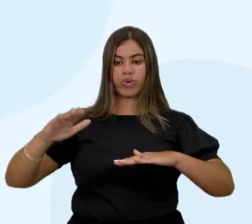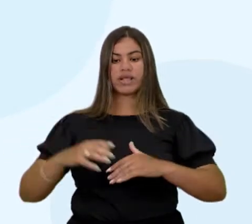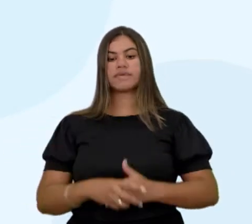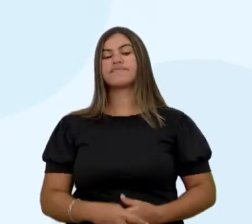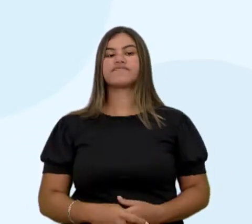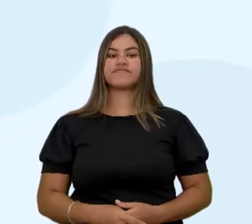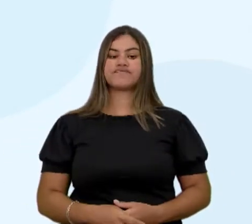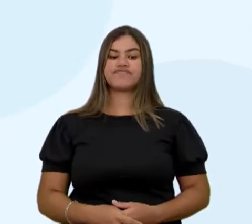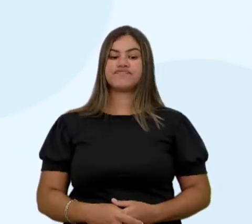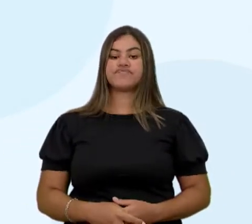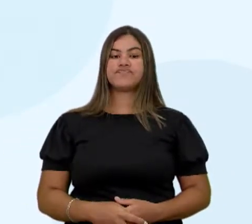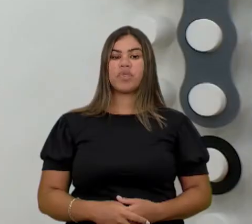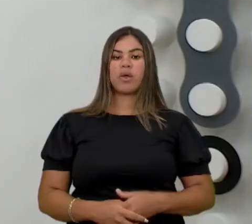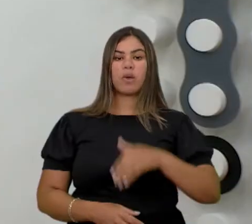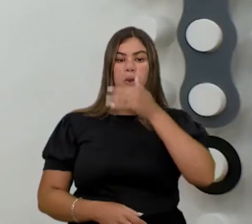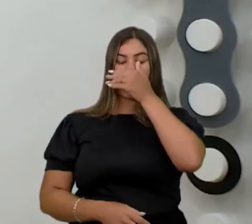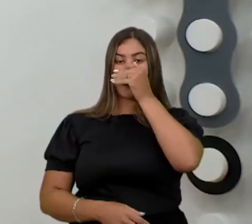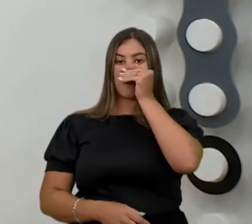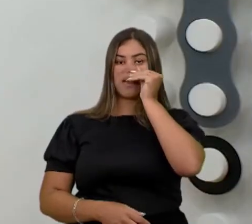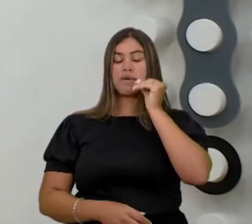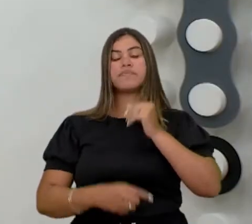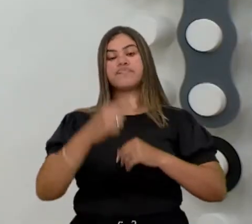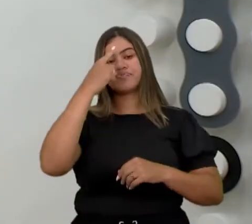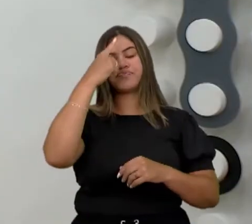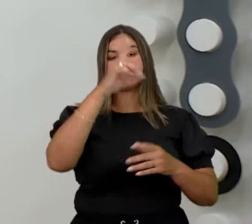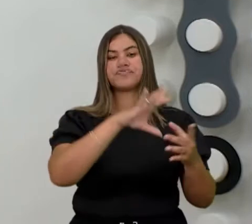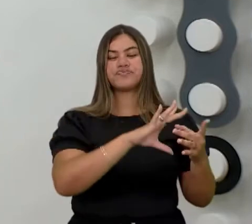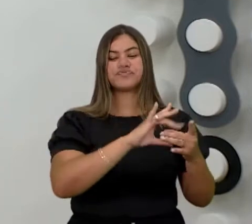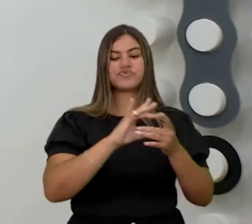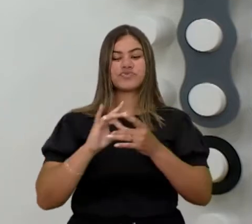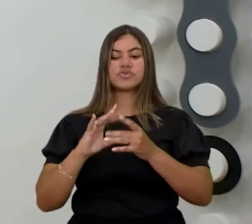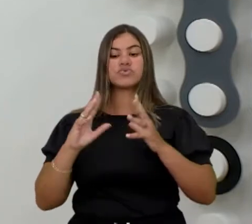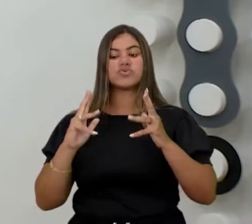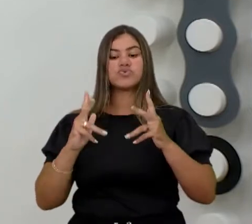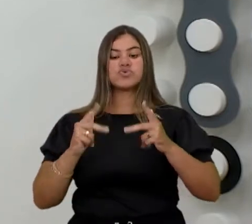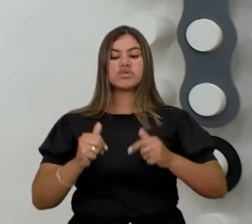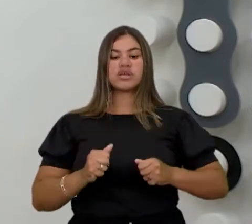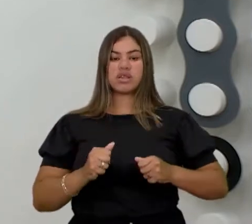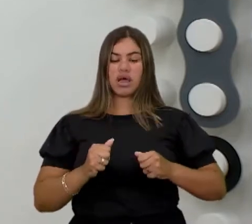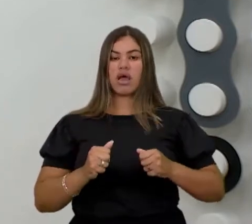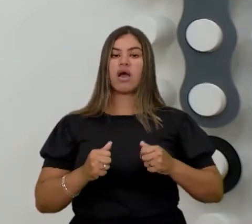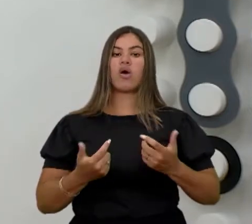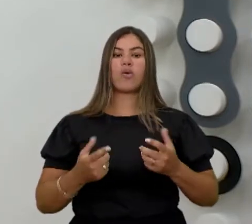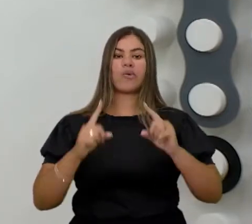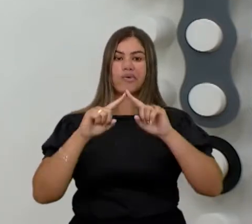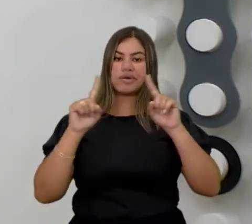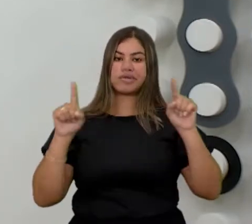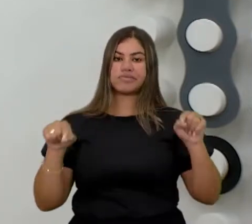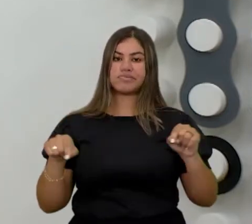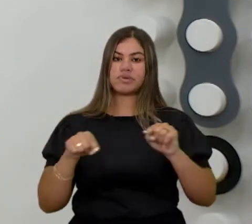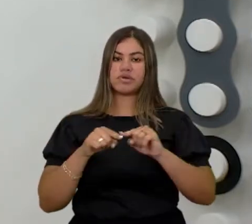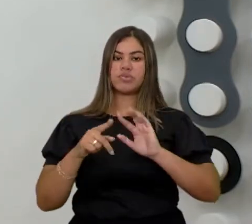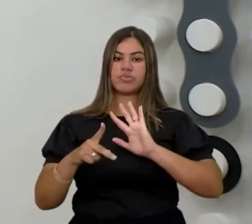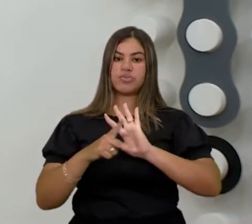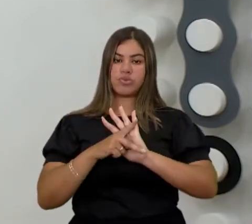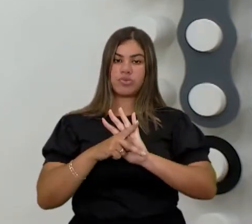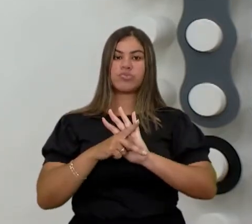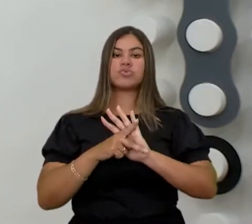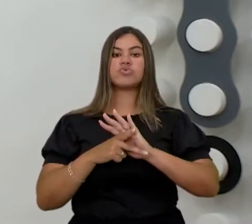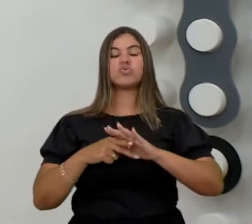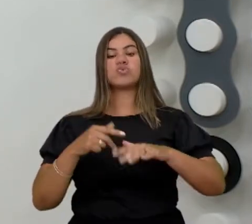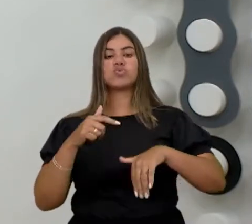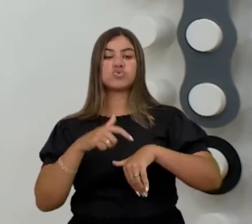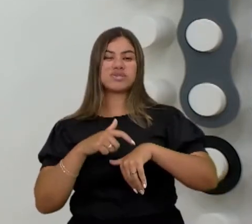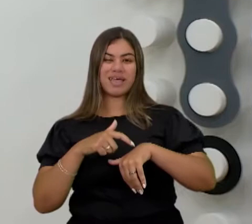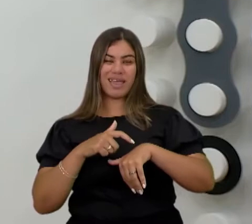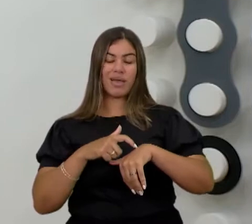Então, passando aí por um contexto geral que a gente viu da questão aí da tabela do tempo geológico, né? Então a gente já viu mais